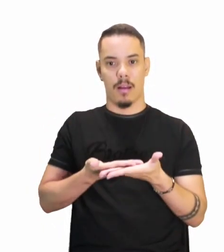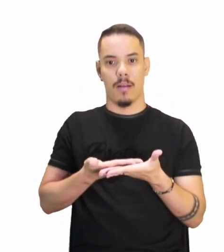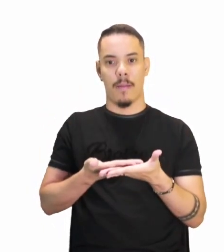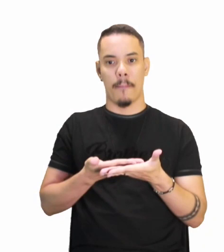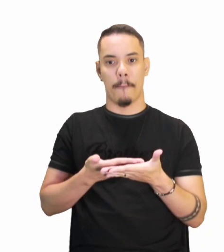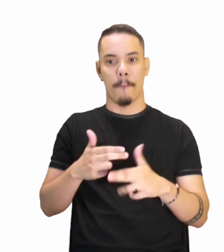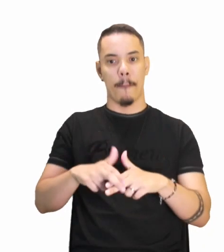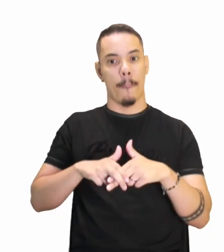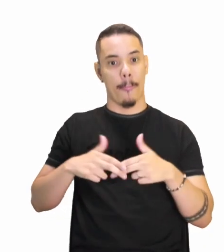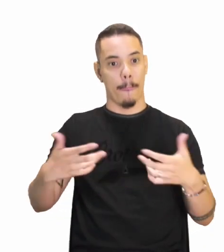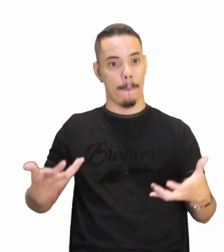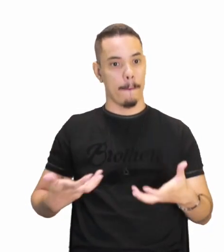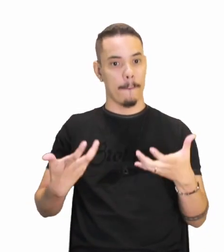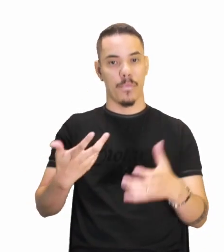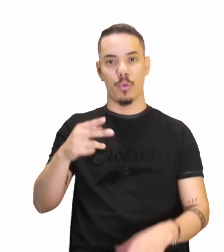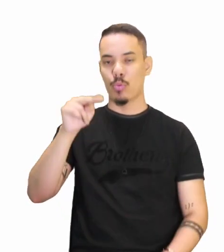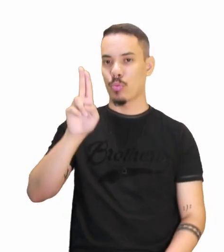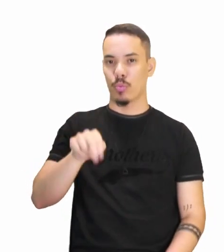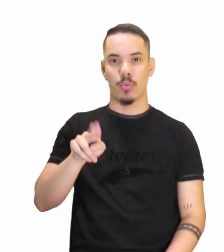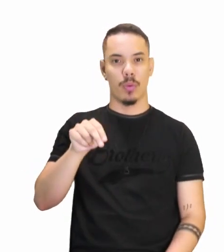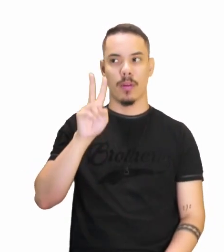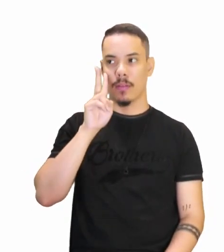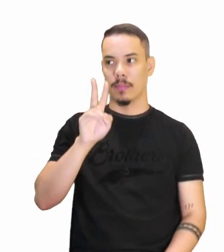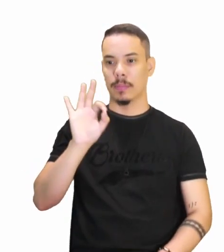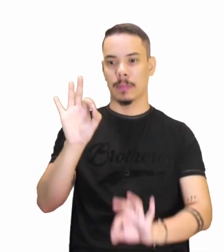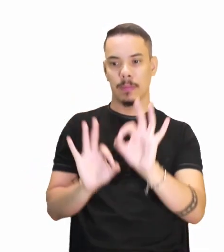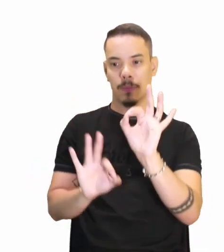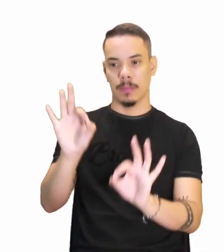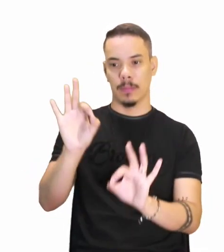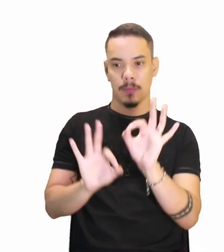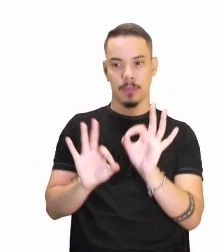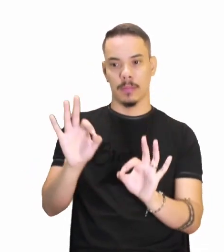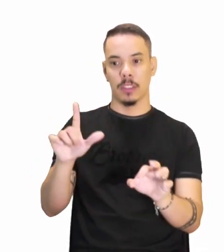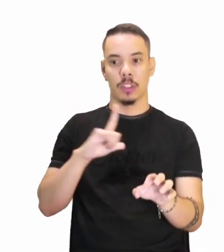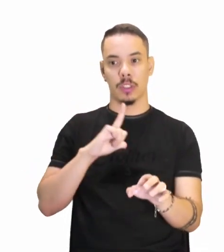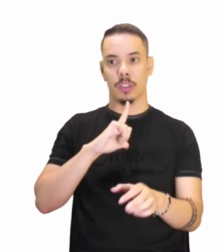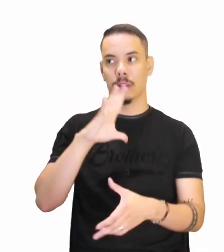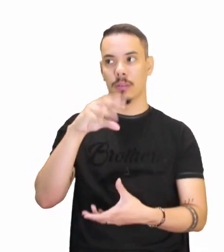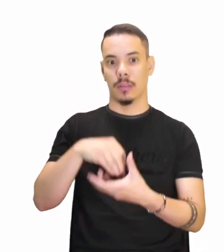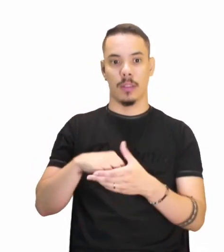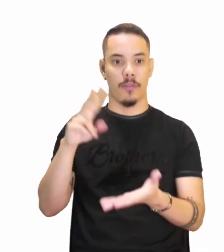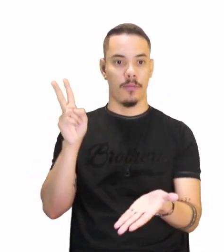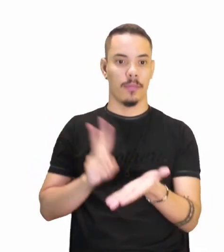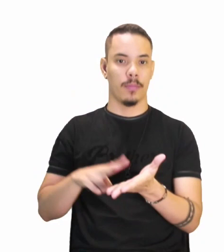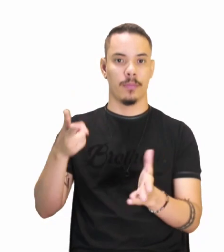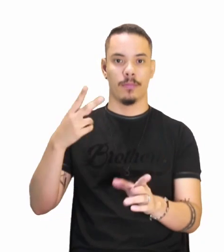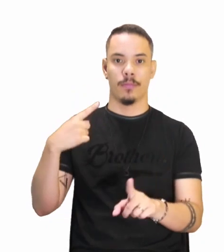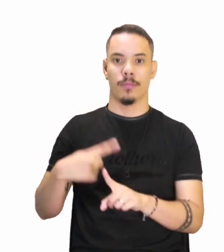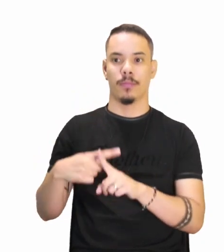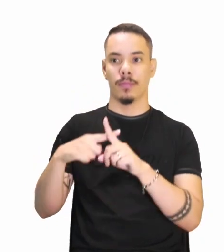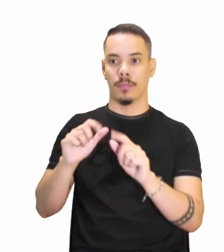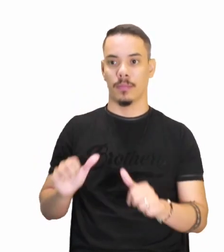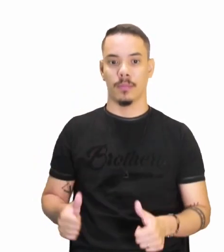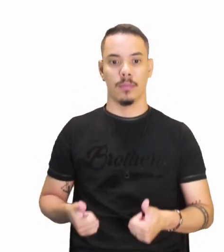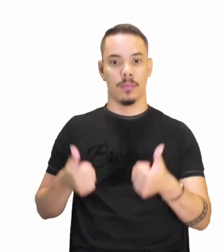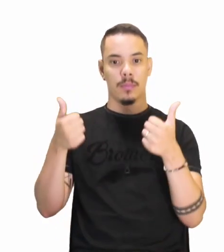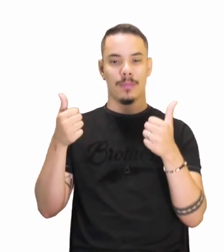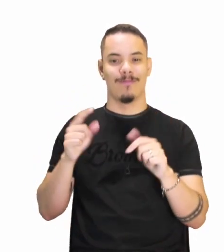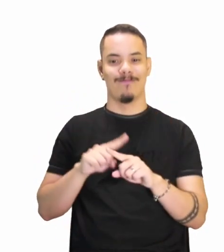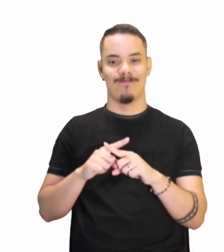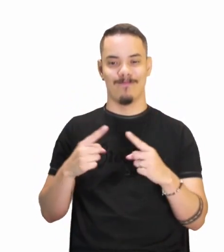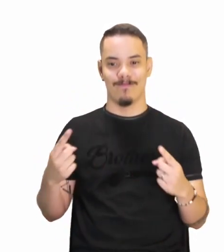invadecei em mim nunca havia preparado em taisvantagem mas os gabos se